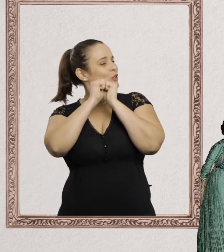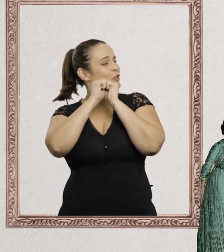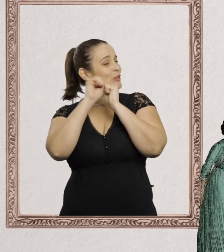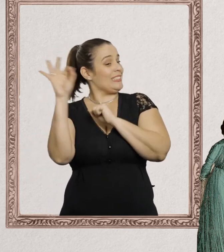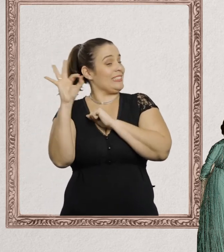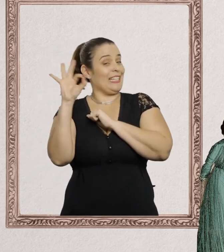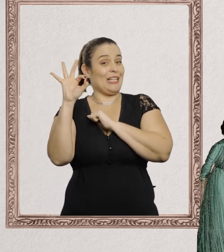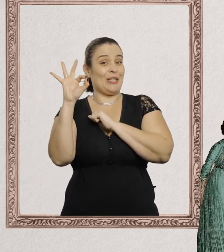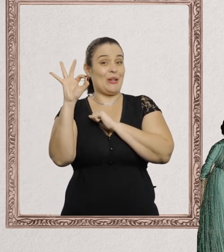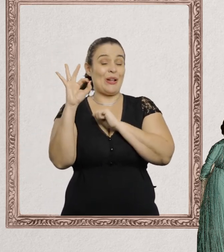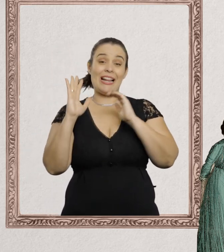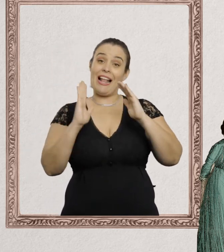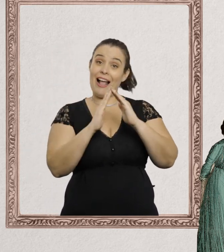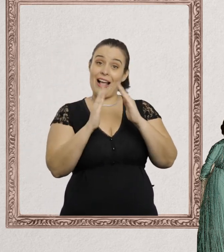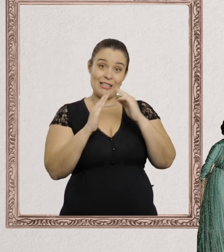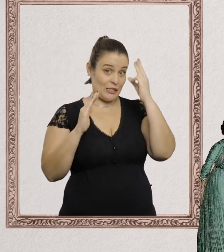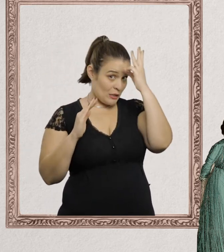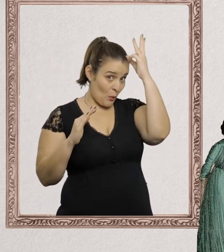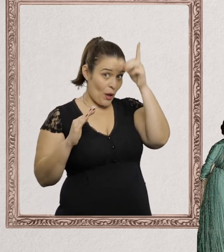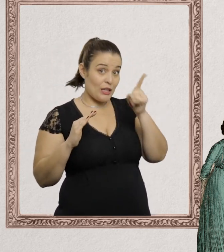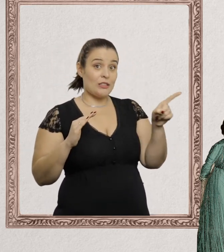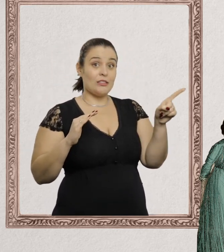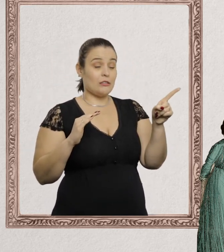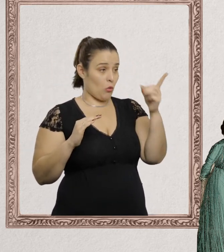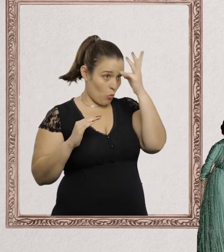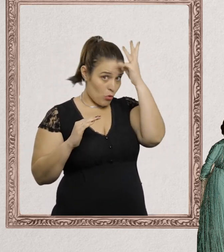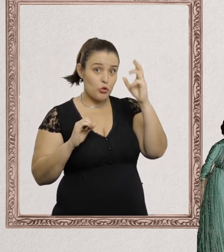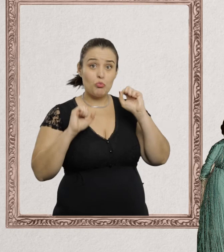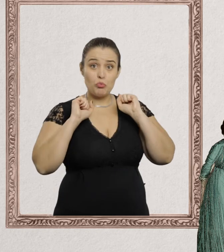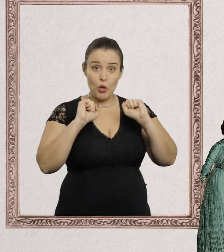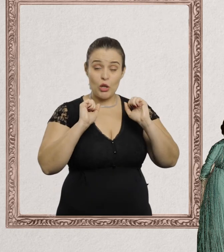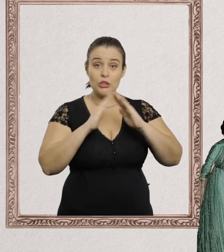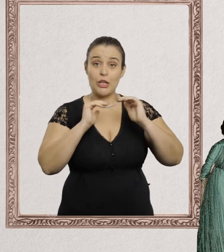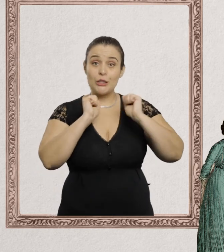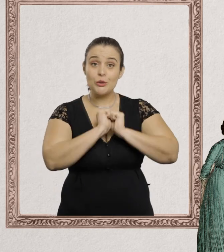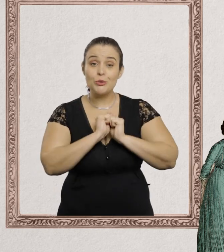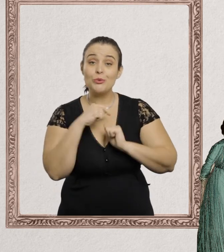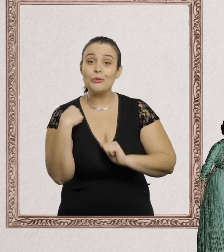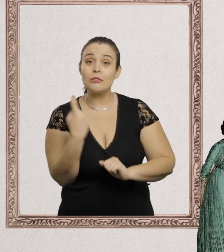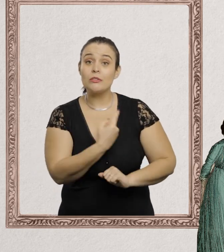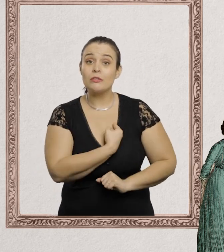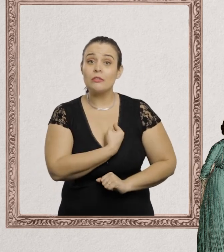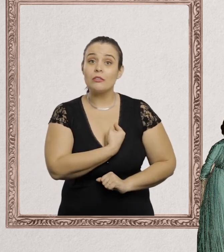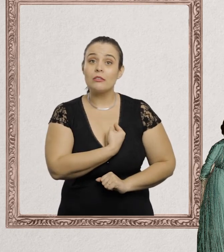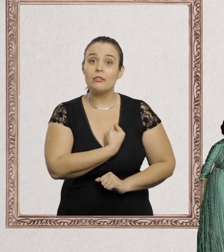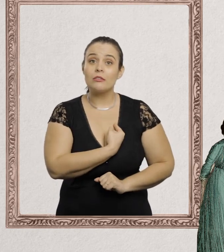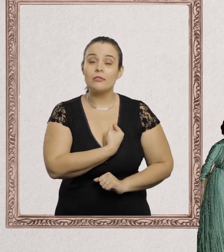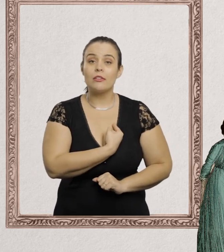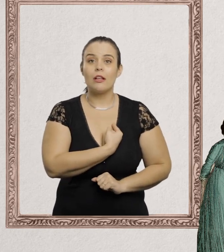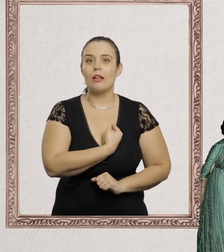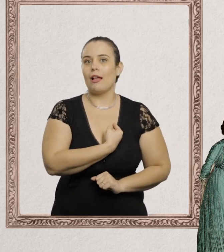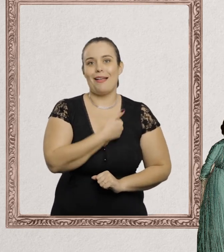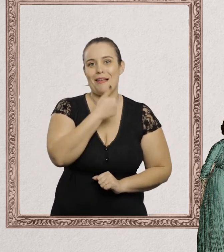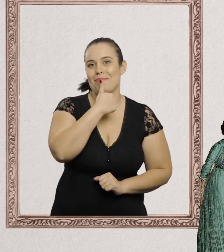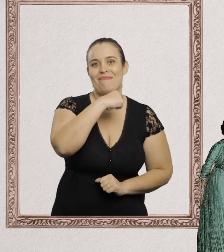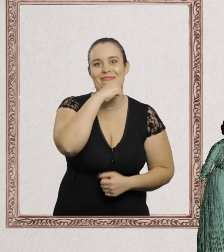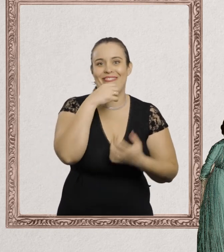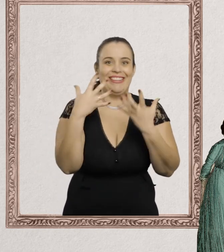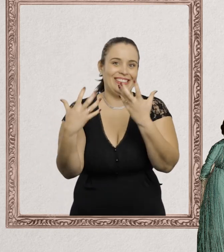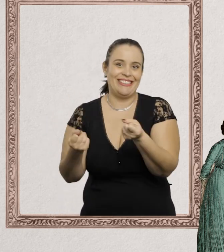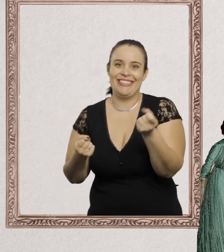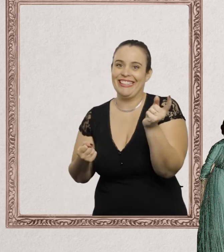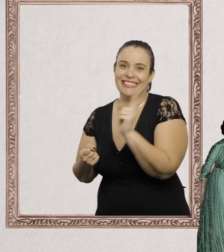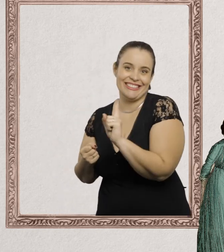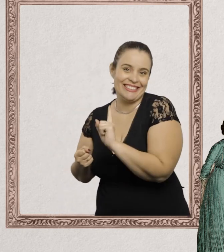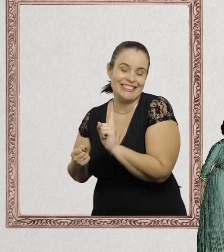Sininho, na casa que a gente fez para a Wendy. A Wendy pode ir morar com a gente? É claro que a